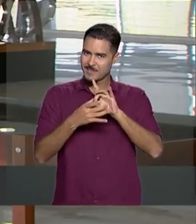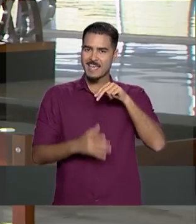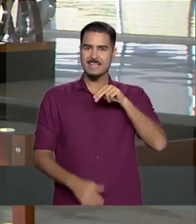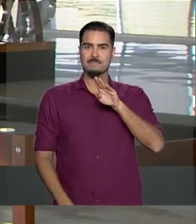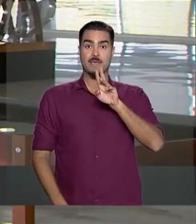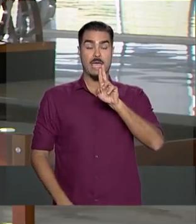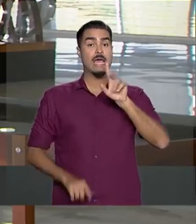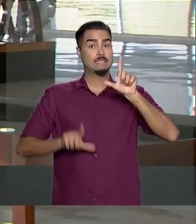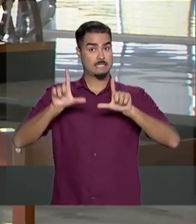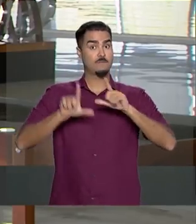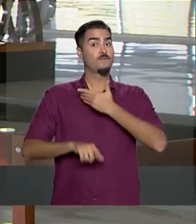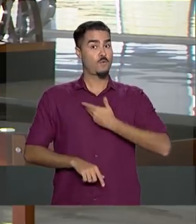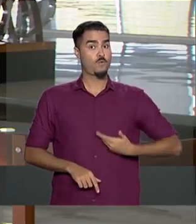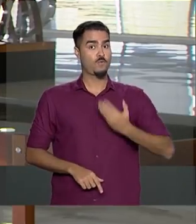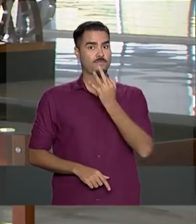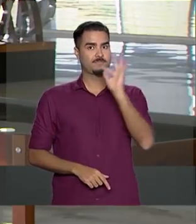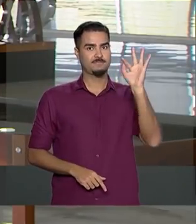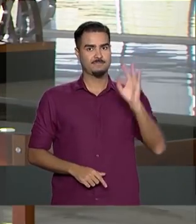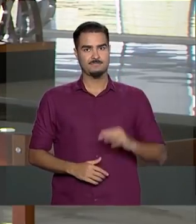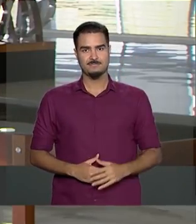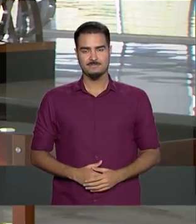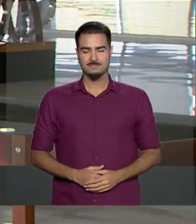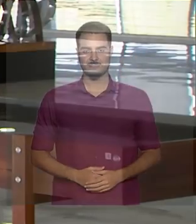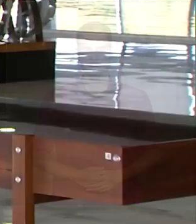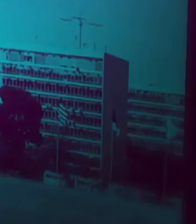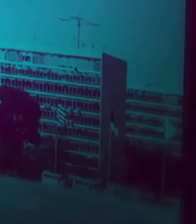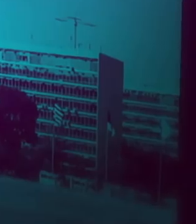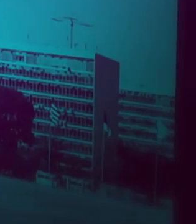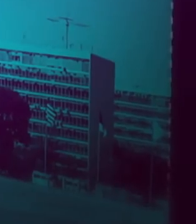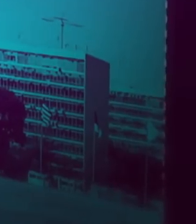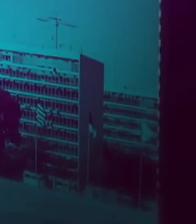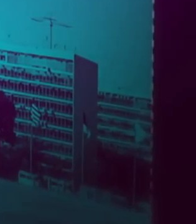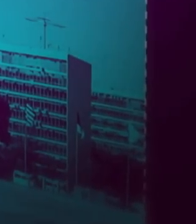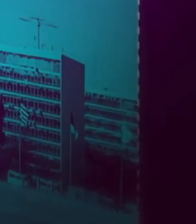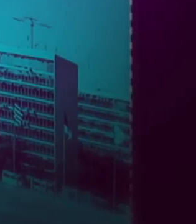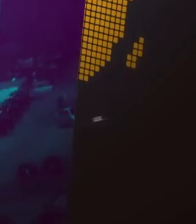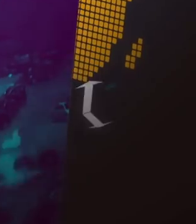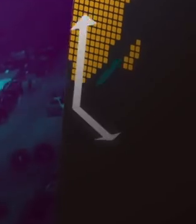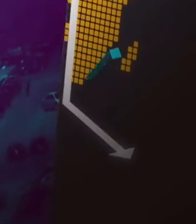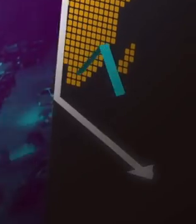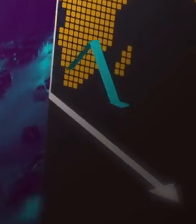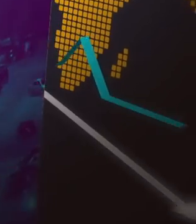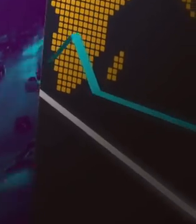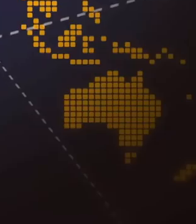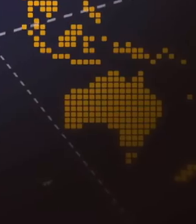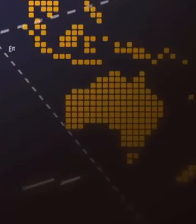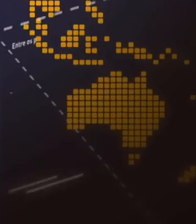NBR, a TV do Governo Federal.